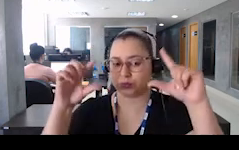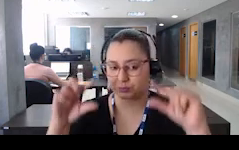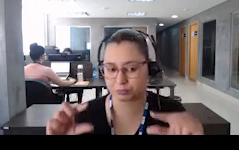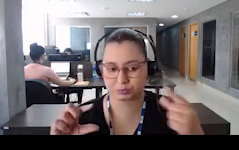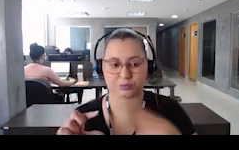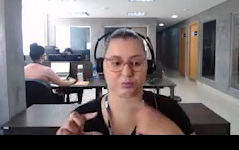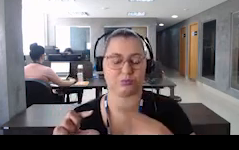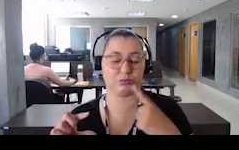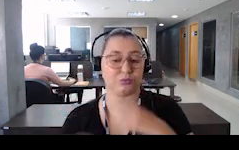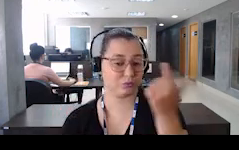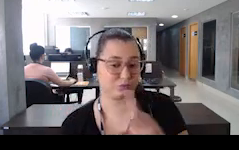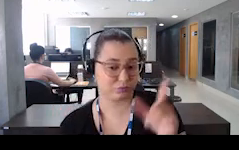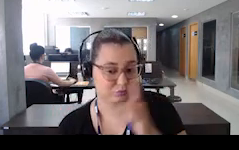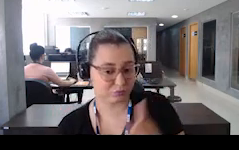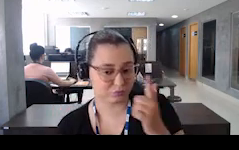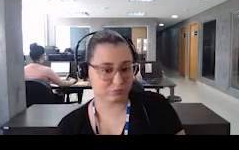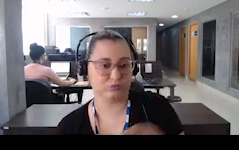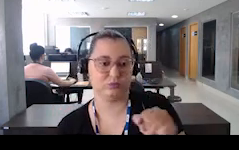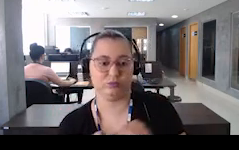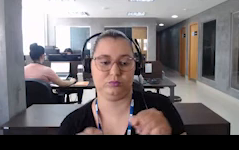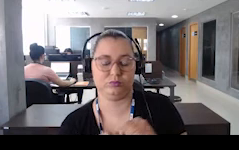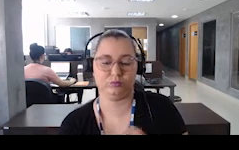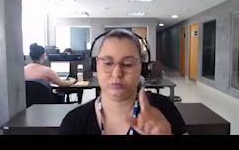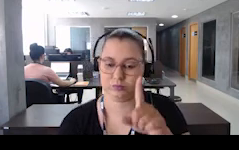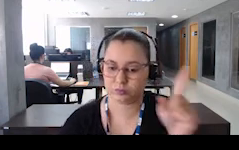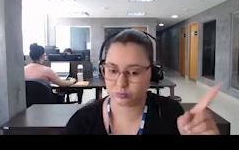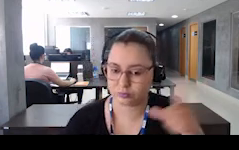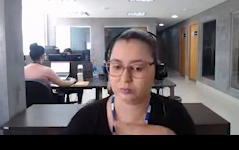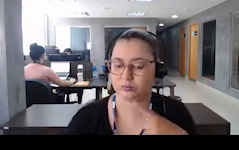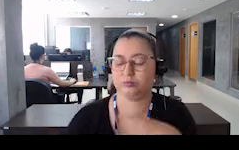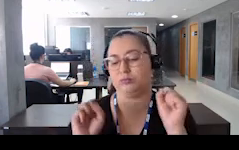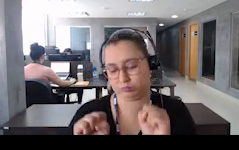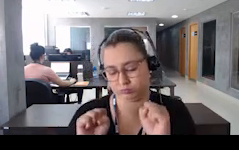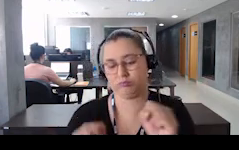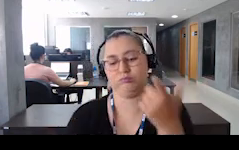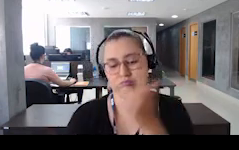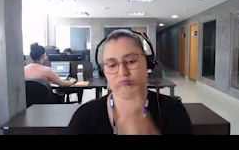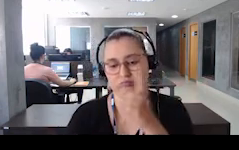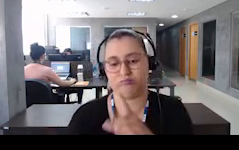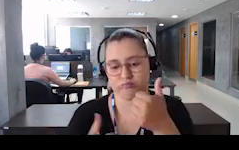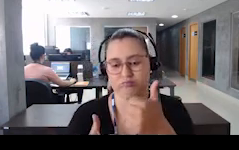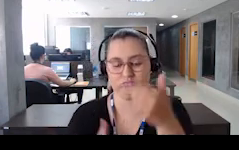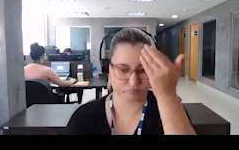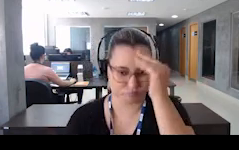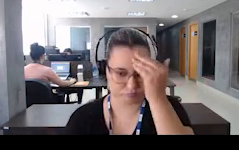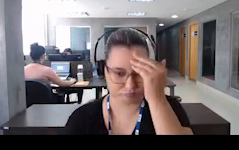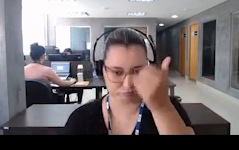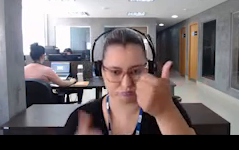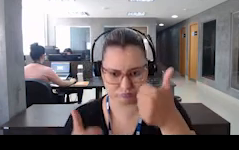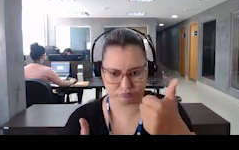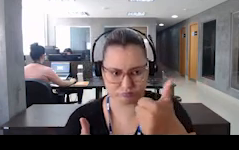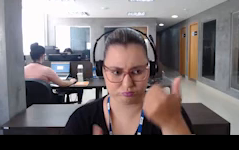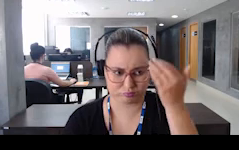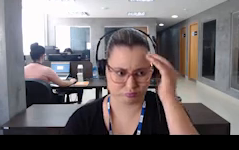é menor do que a corrente é, que ele consegue acionar, então ele consegue atender sim. Vocês